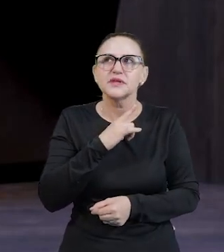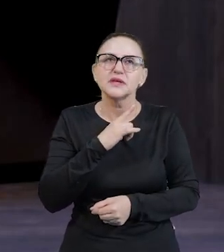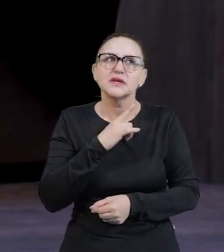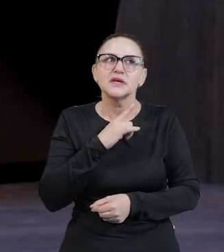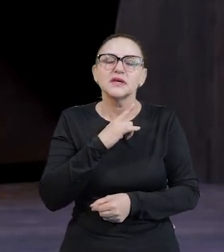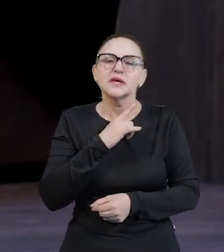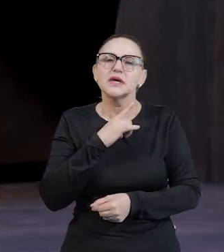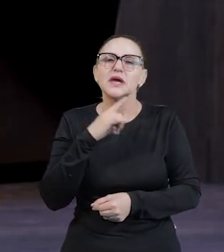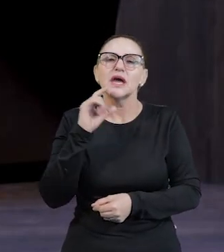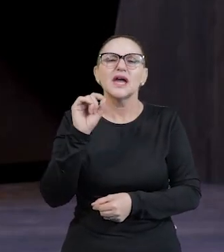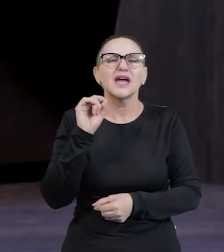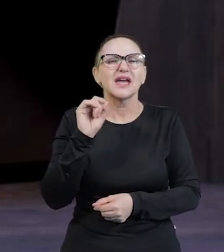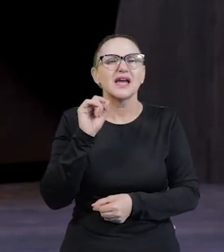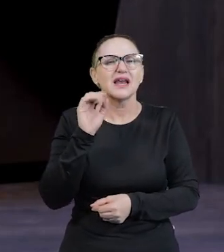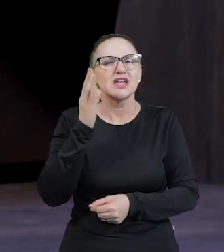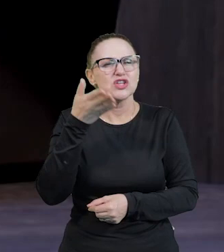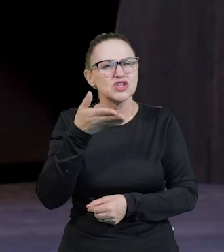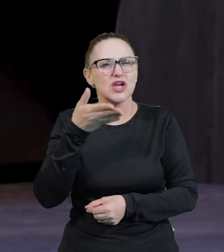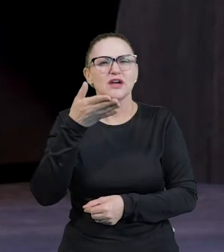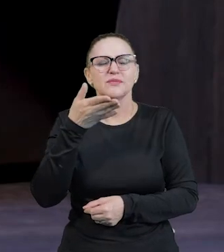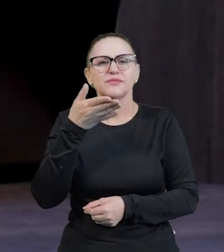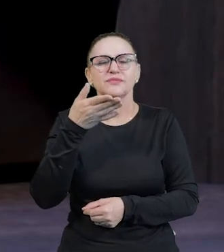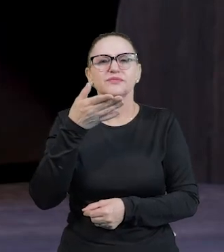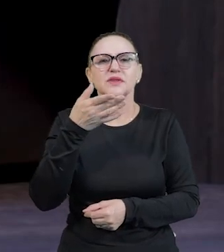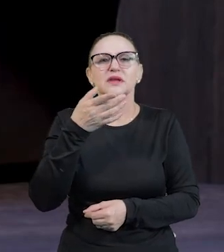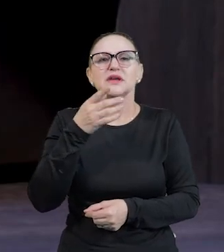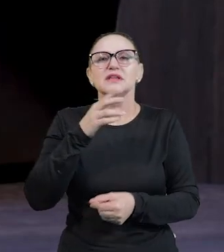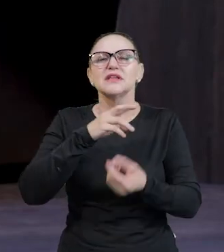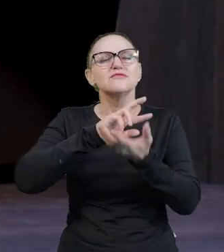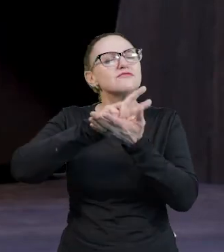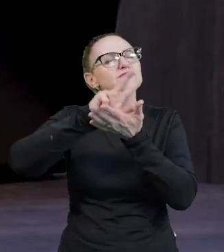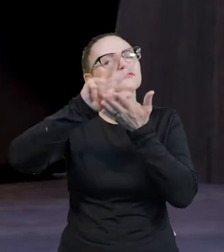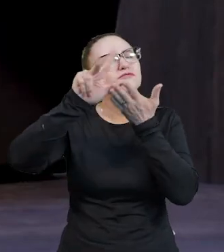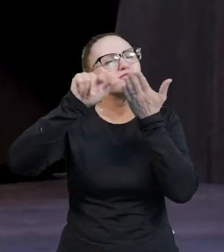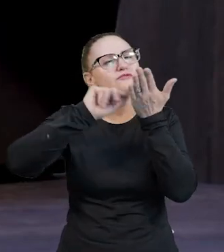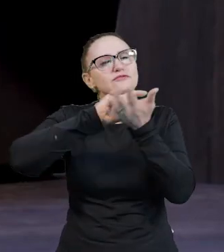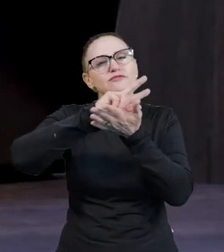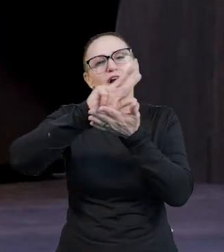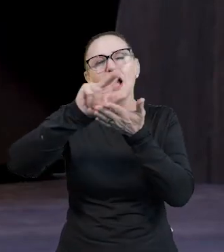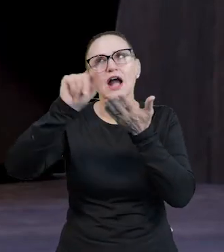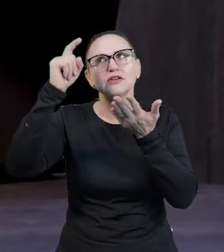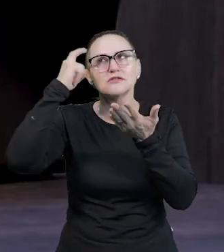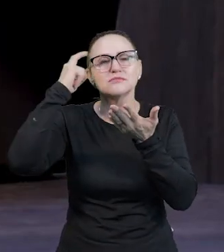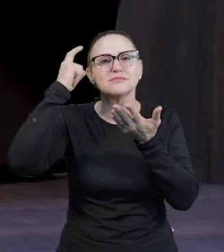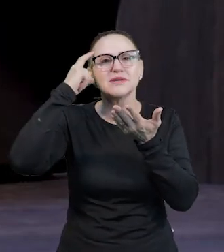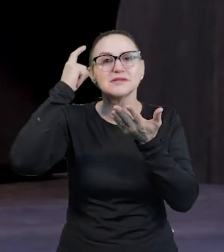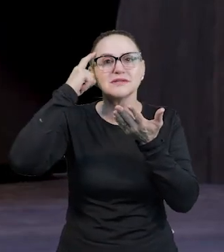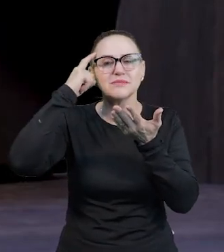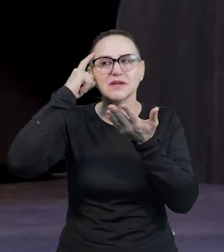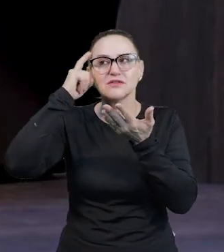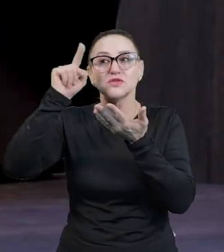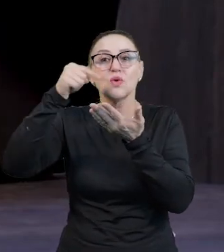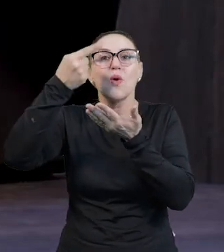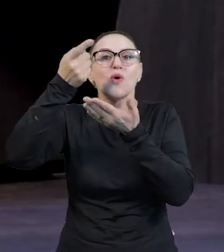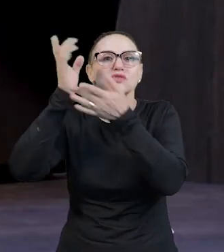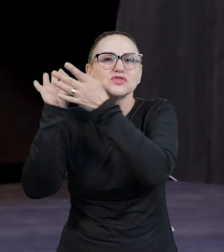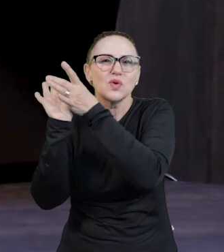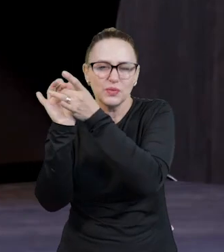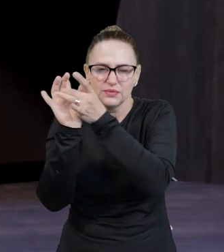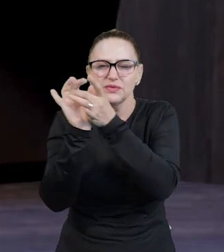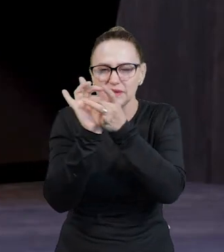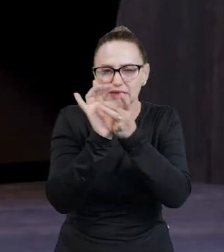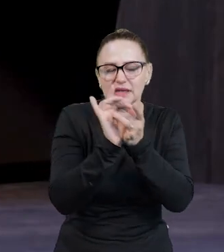assim, ela já rondou o pensamento brasileiro sobre educação em outros contextos, porém agora,